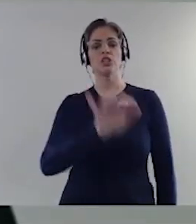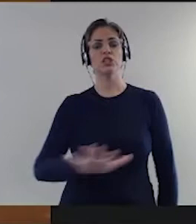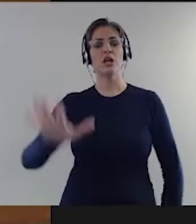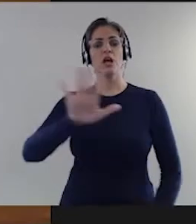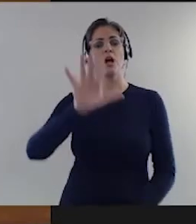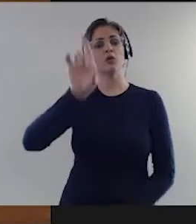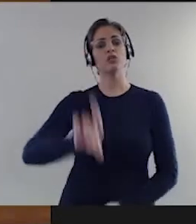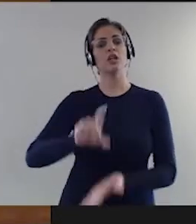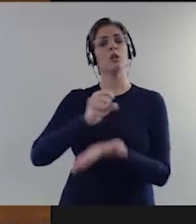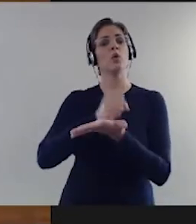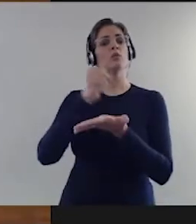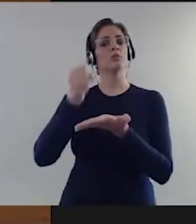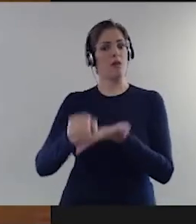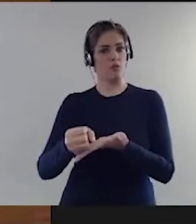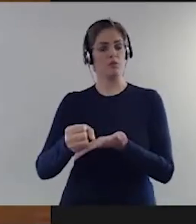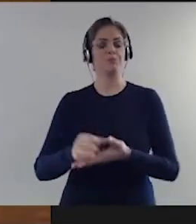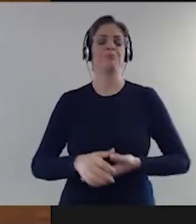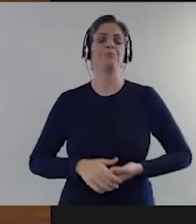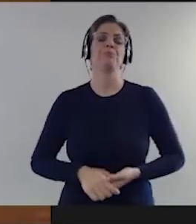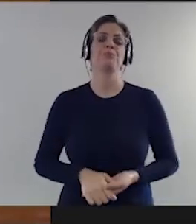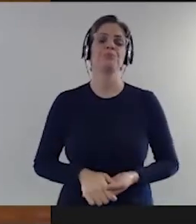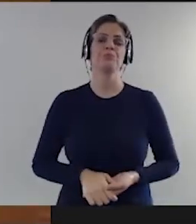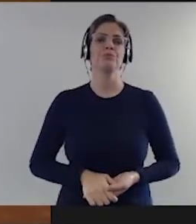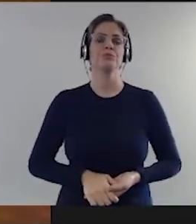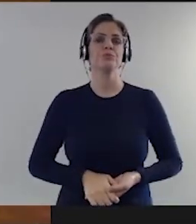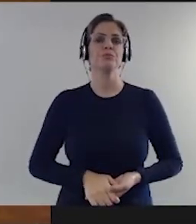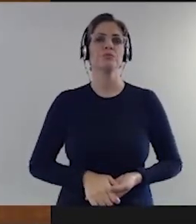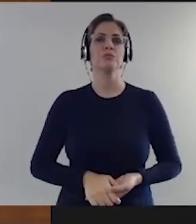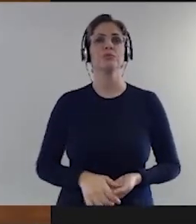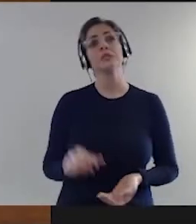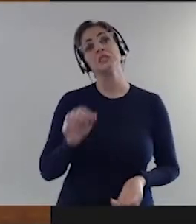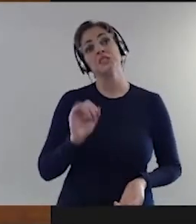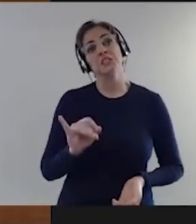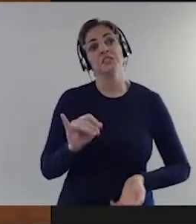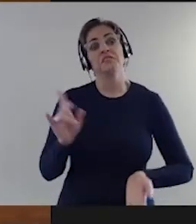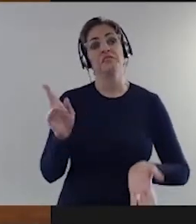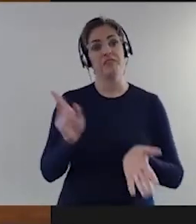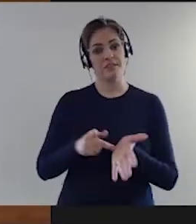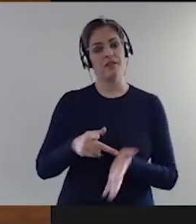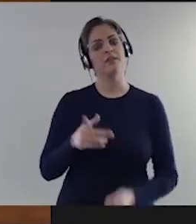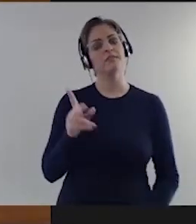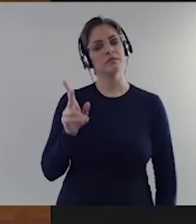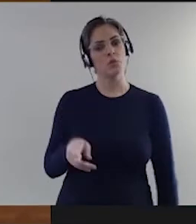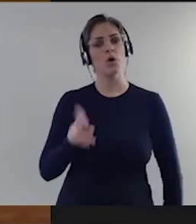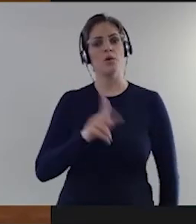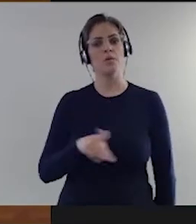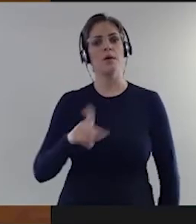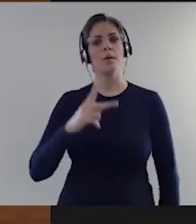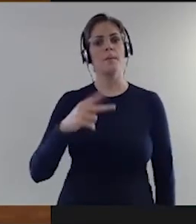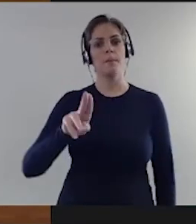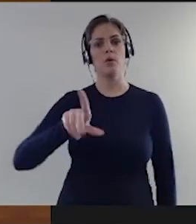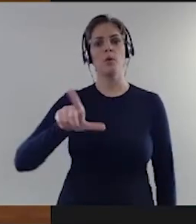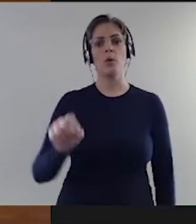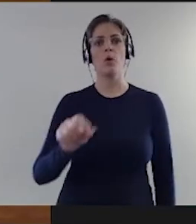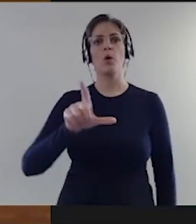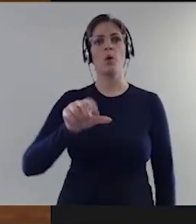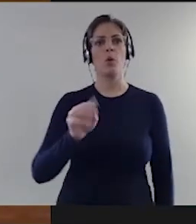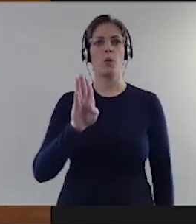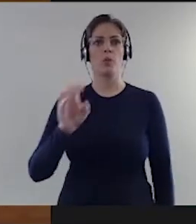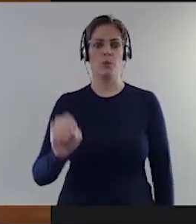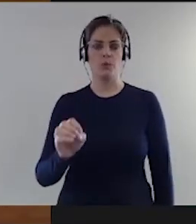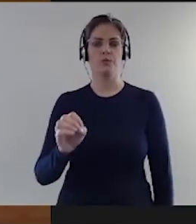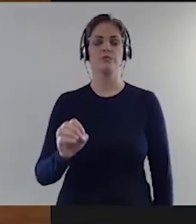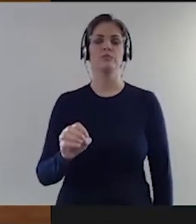contratos. E se é verdade, como bem colocado pelo professor Paulo Lobo, que na sua origem